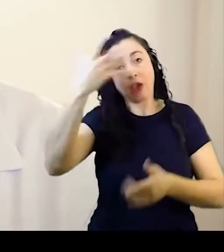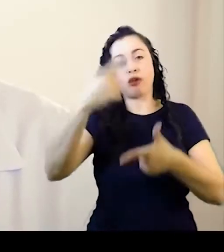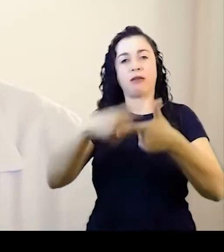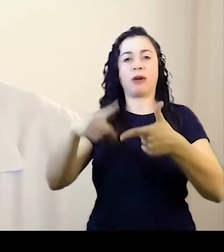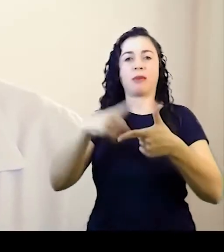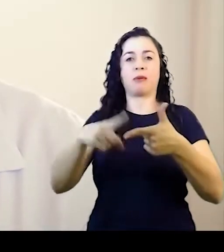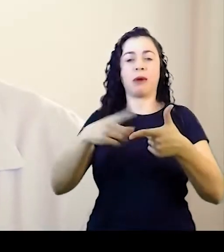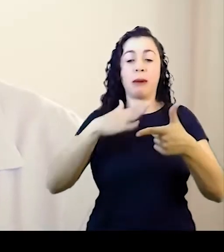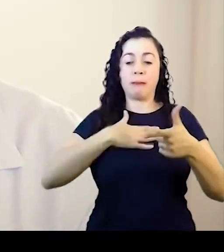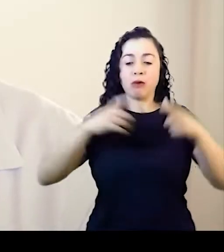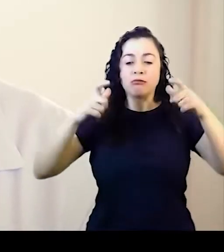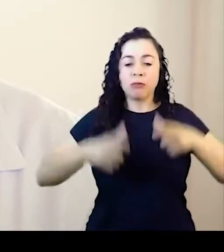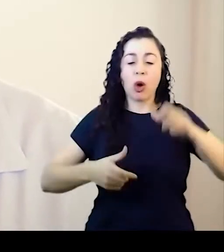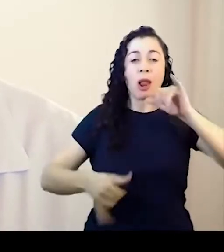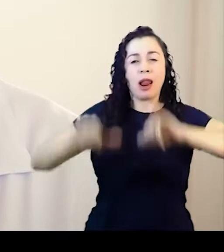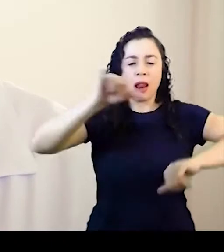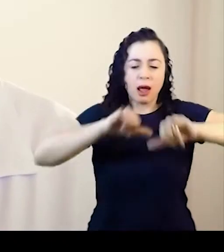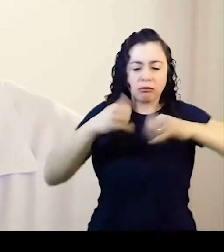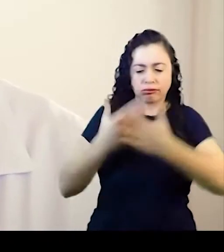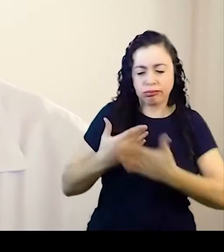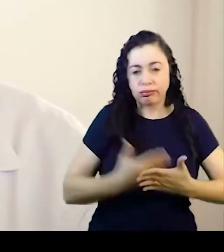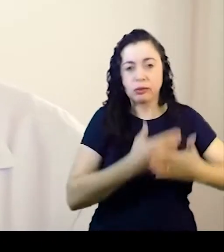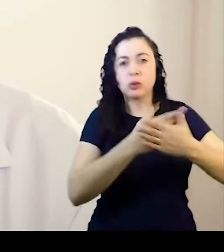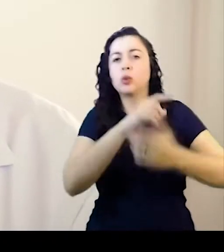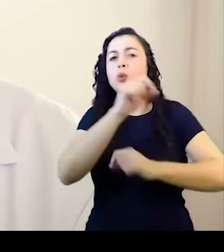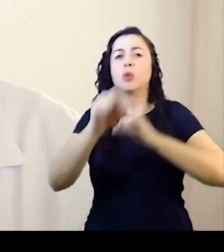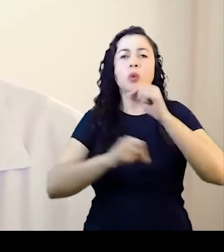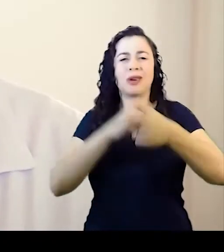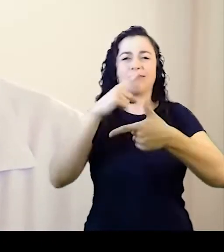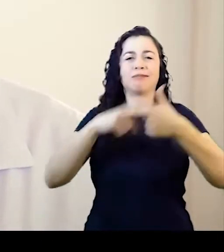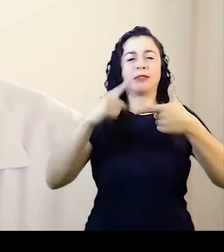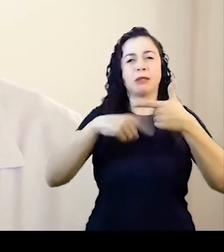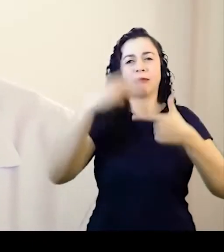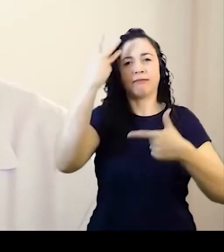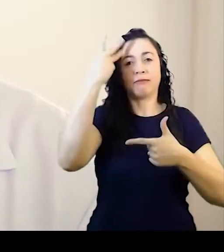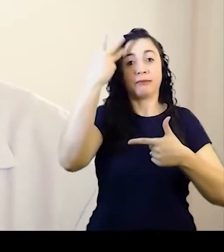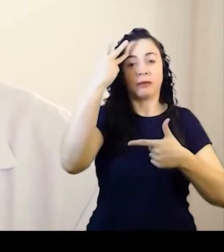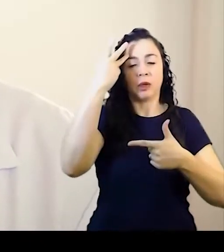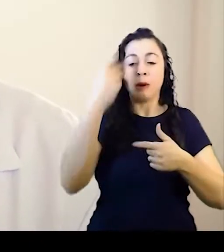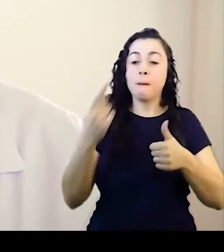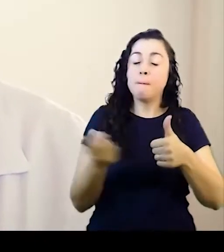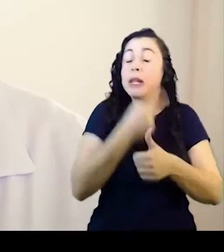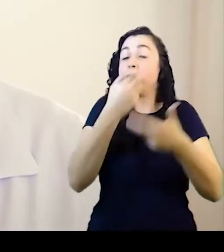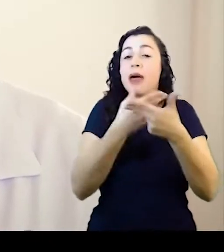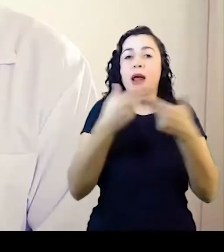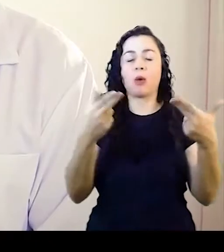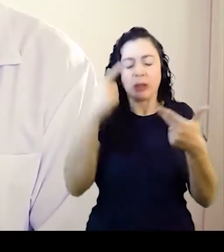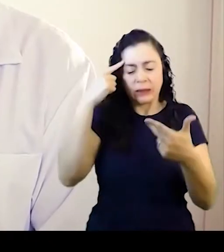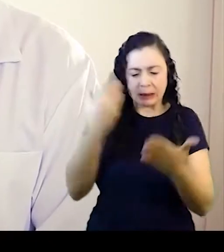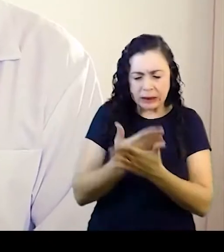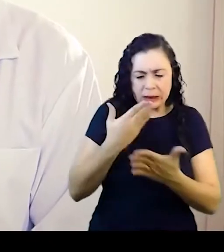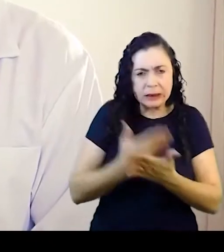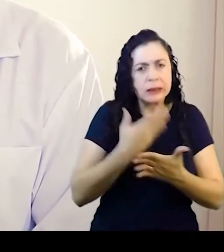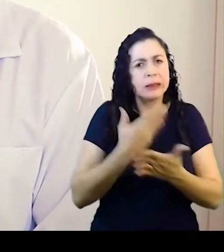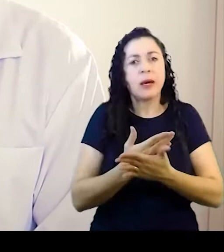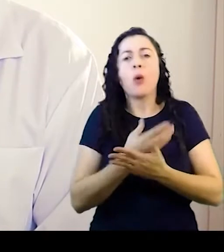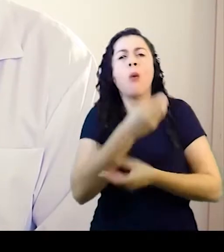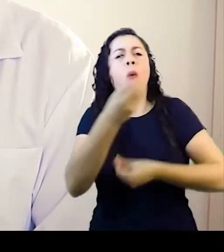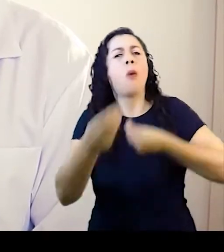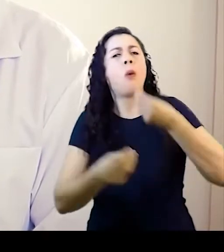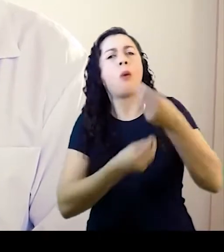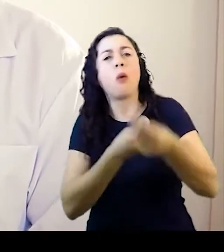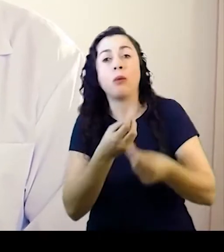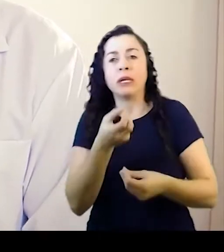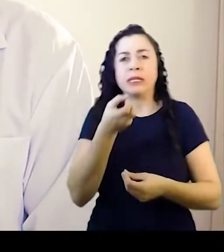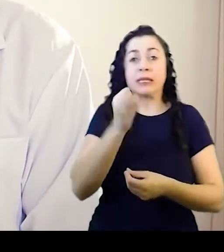laboratório a gente estuda desordens mentais. Então a primeira coisa que a gente se perguntou lá no laboratório é